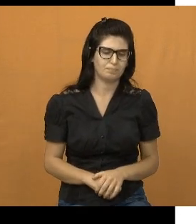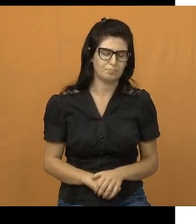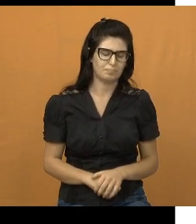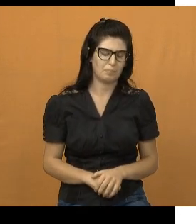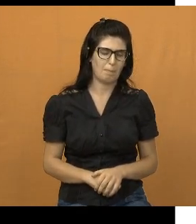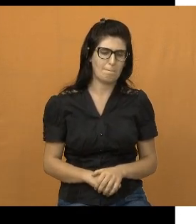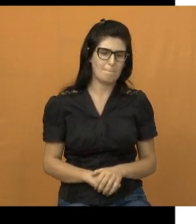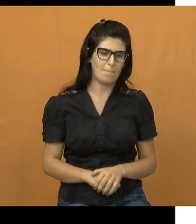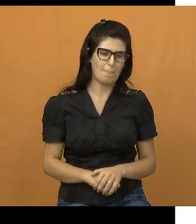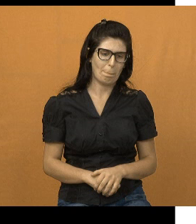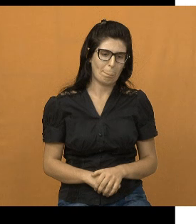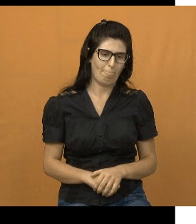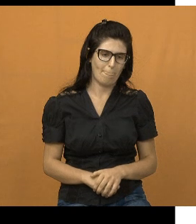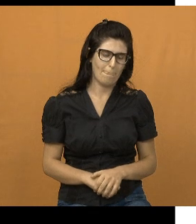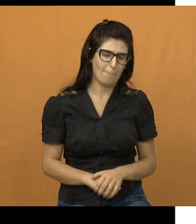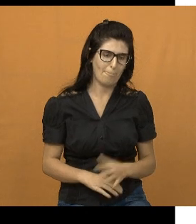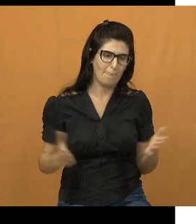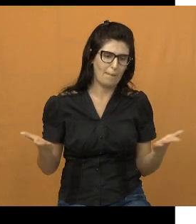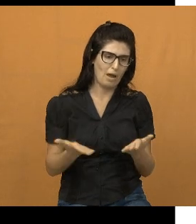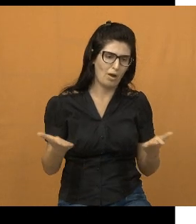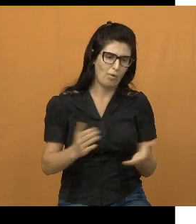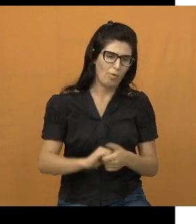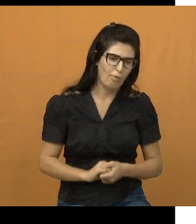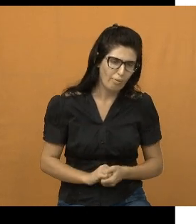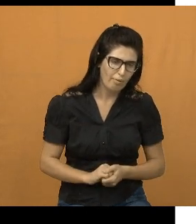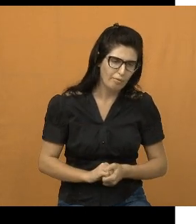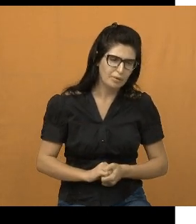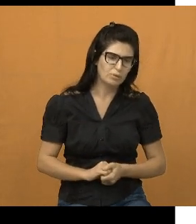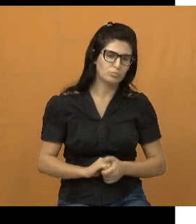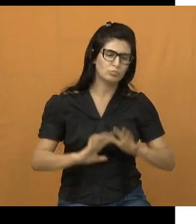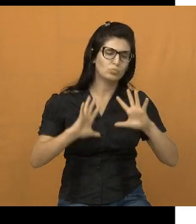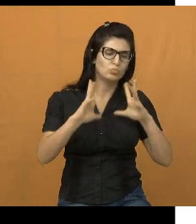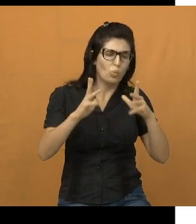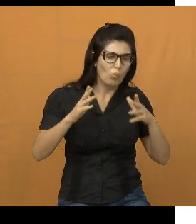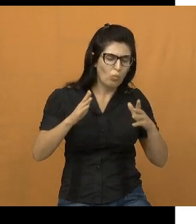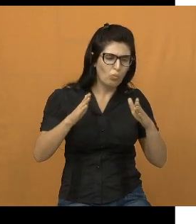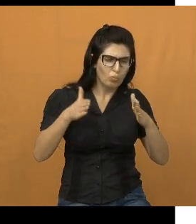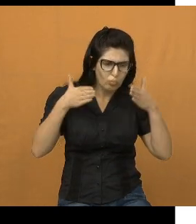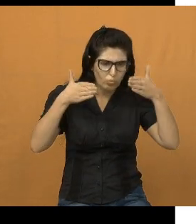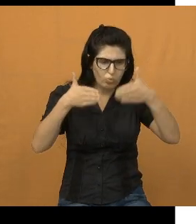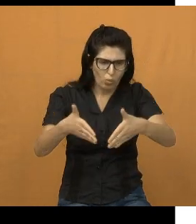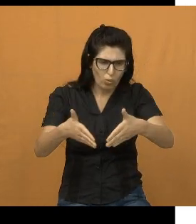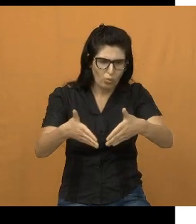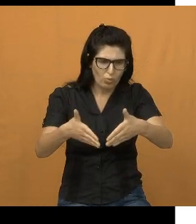Com relação agora aos procedimentos especializados.